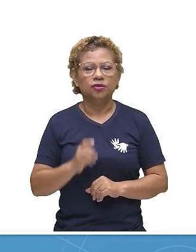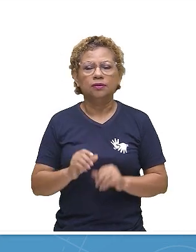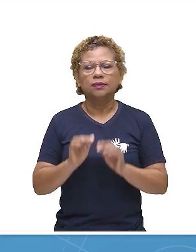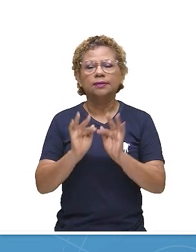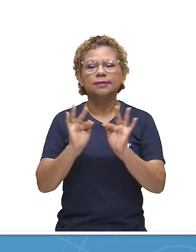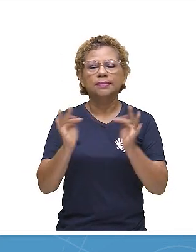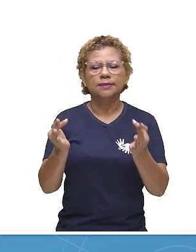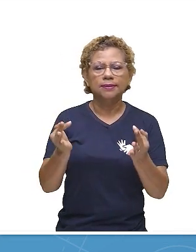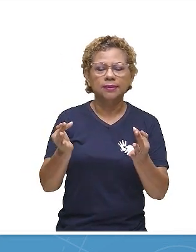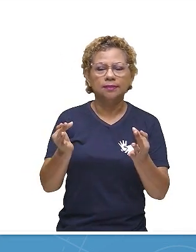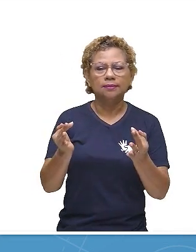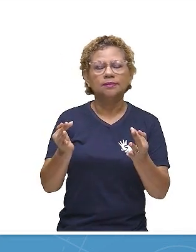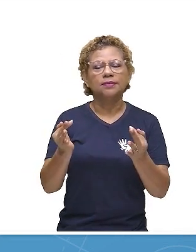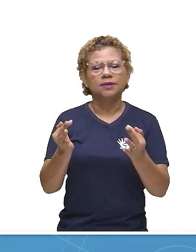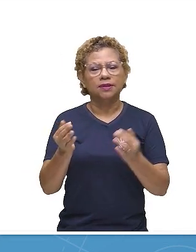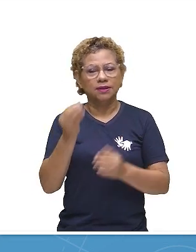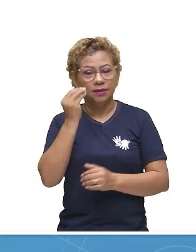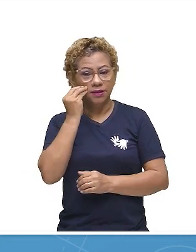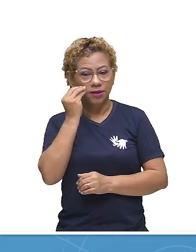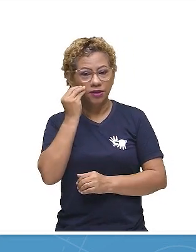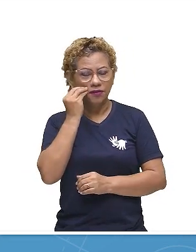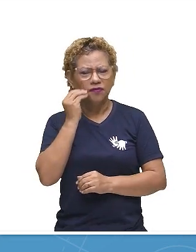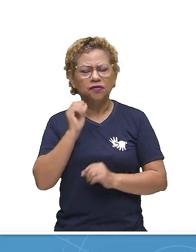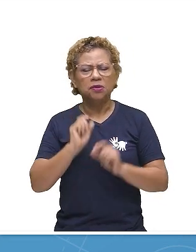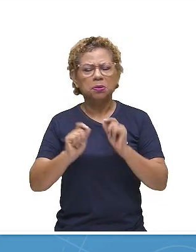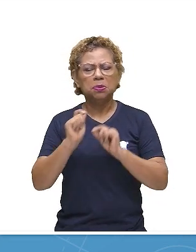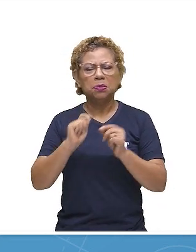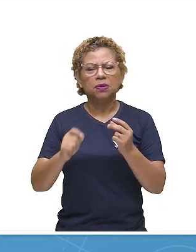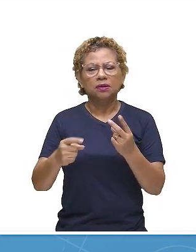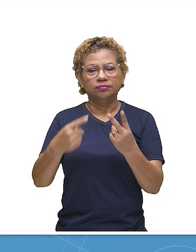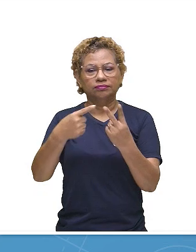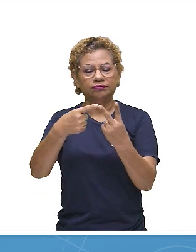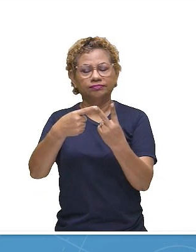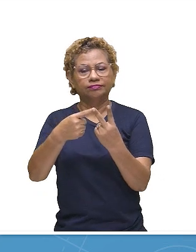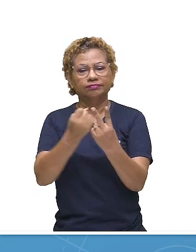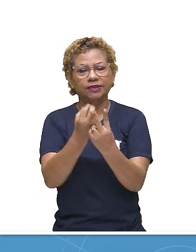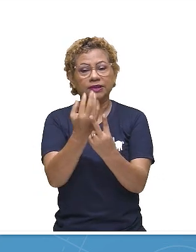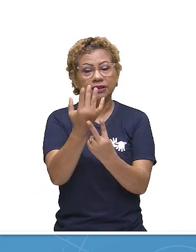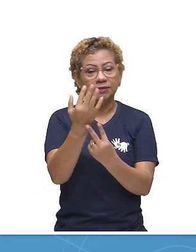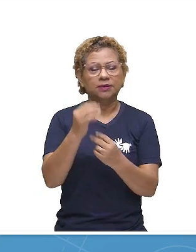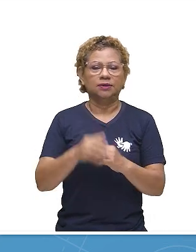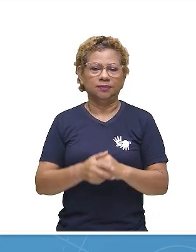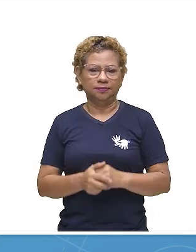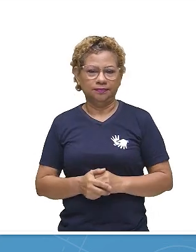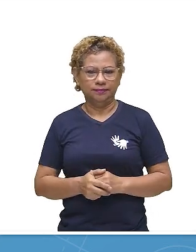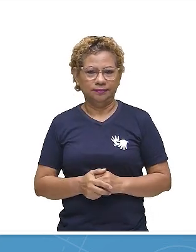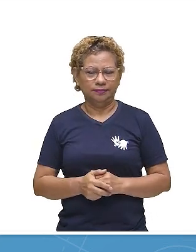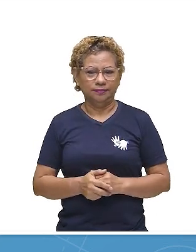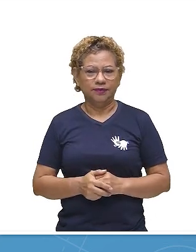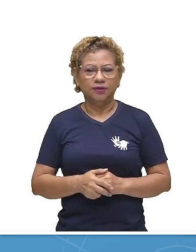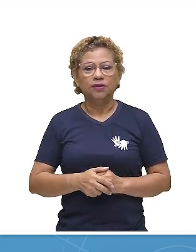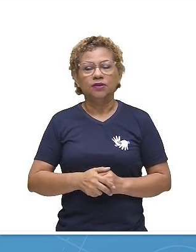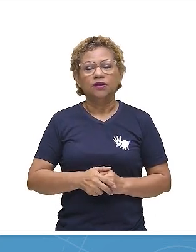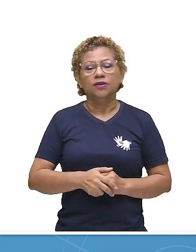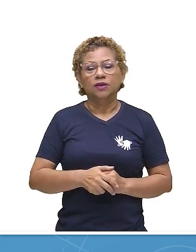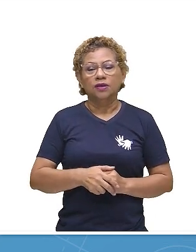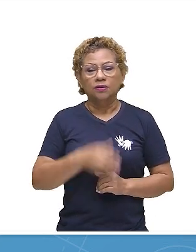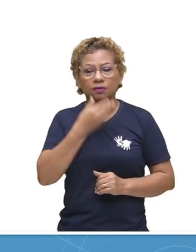aí a aplicabilidade do uso da radiciação. Seu Antônio irá trocar as cerâmicas do quarto de sua